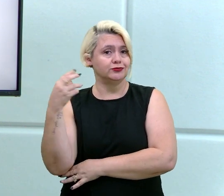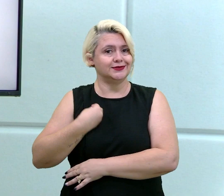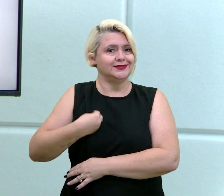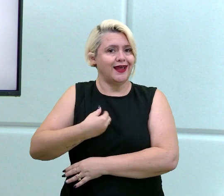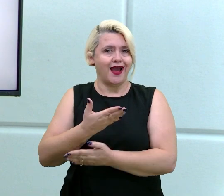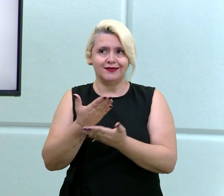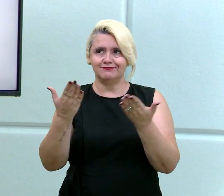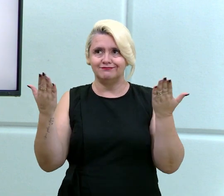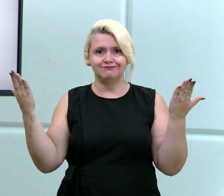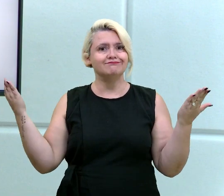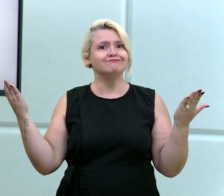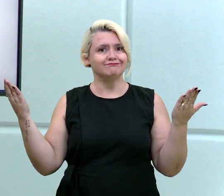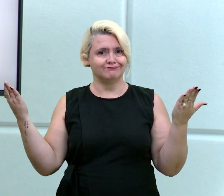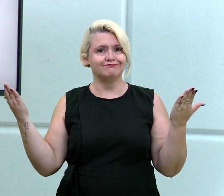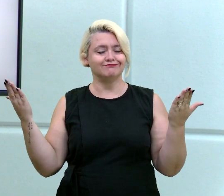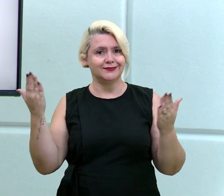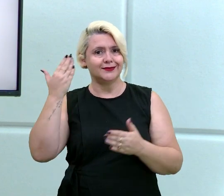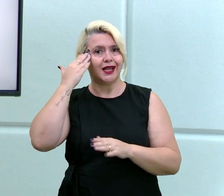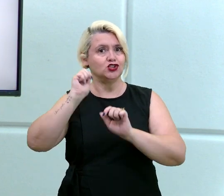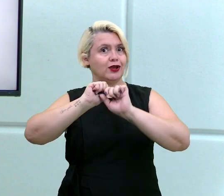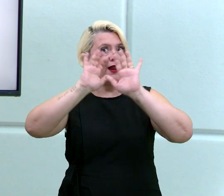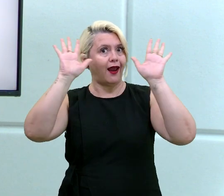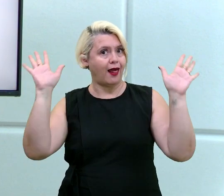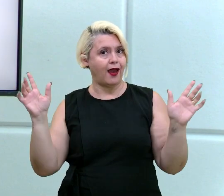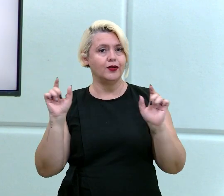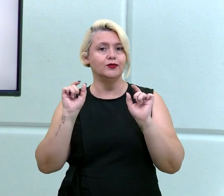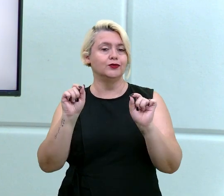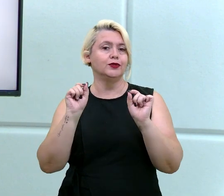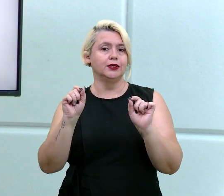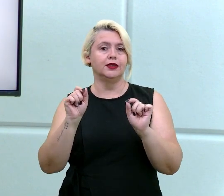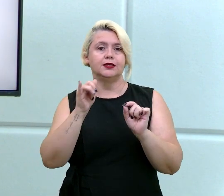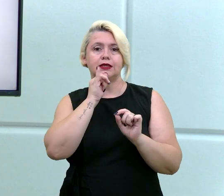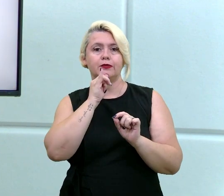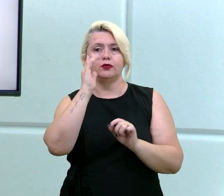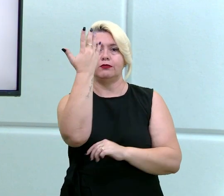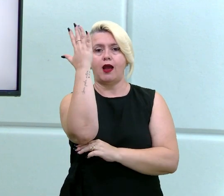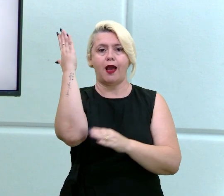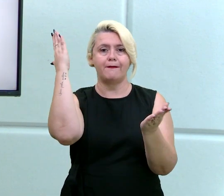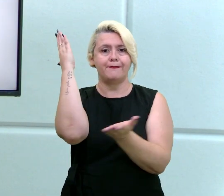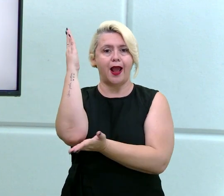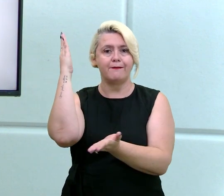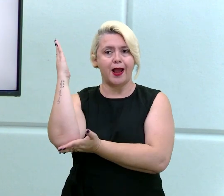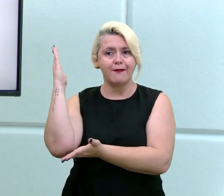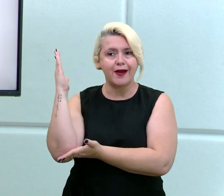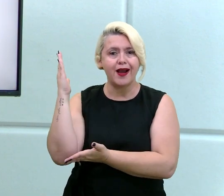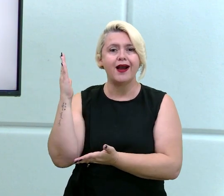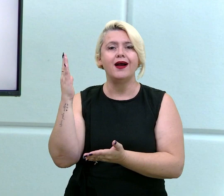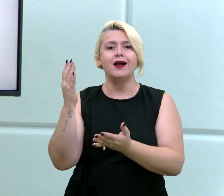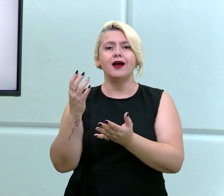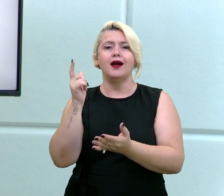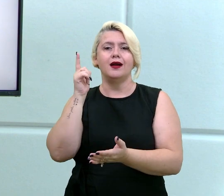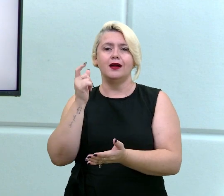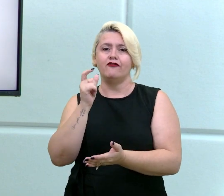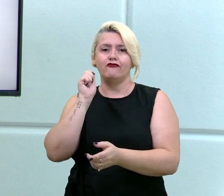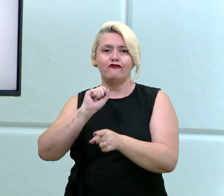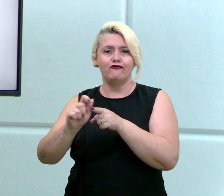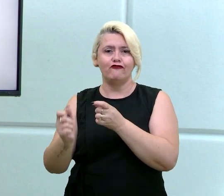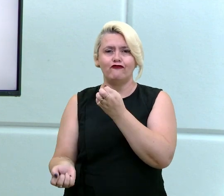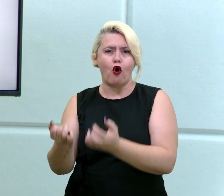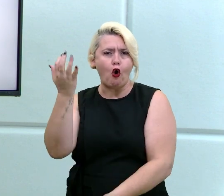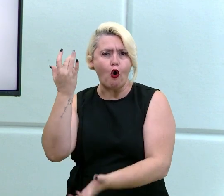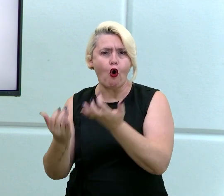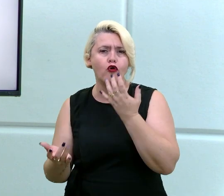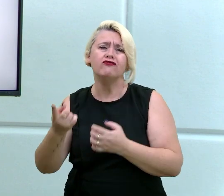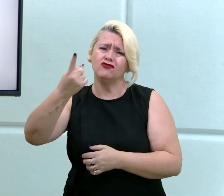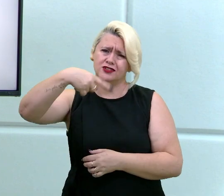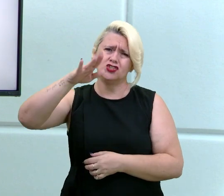estão claros, né? A questão do desmatamento, tem todas as questões que vocês já trabalharam e vocês